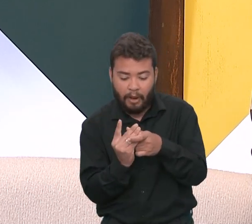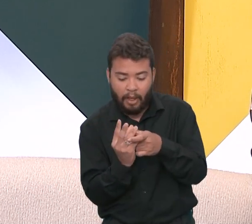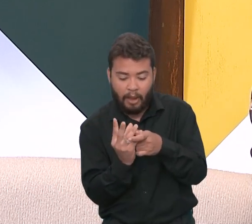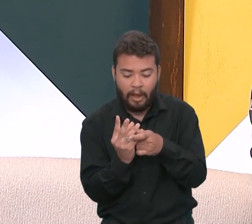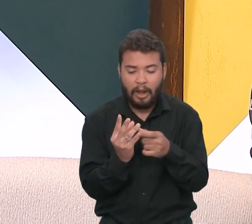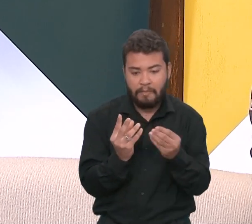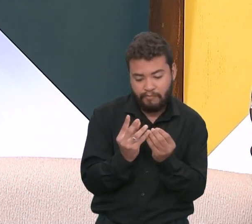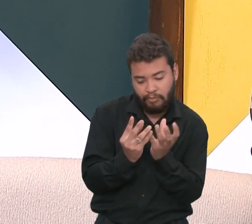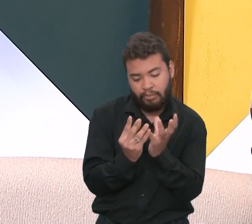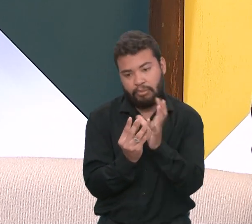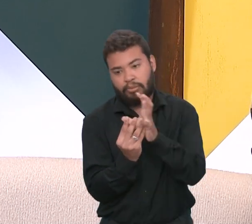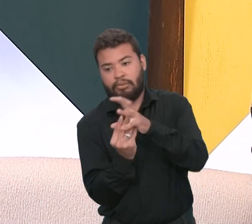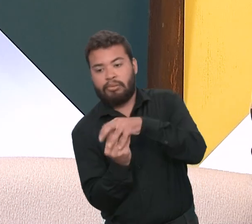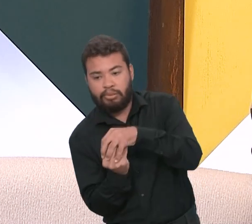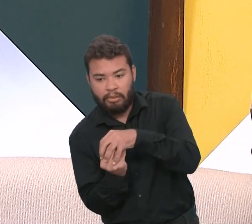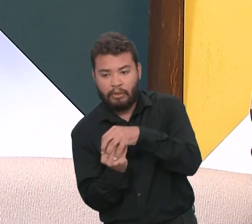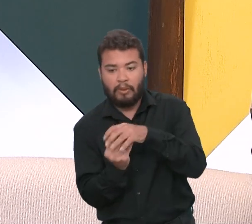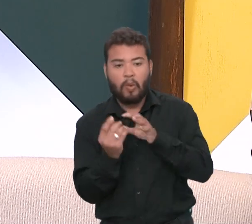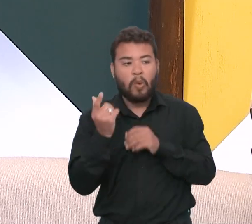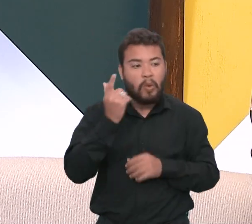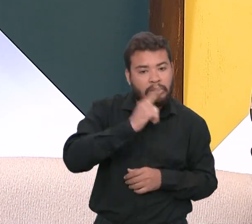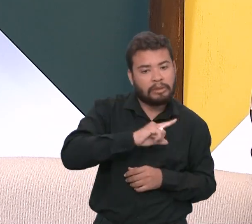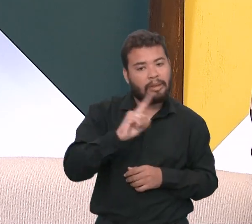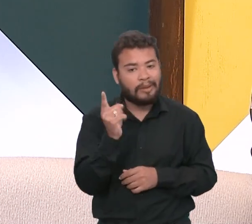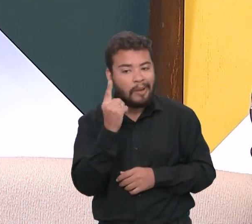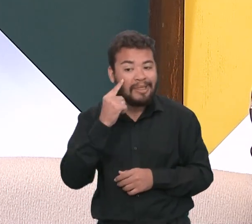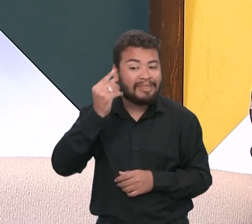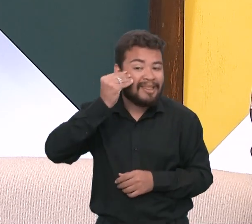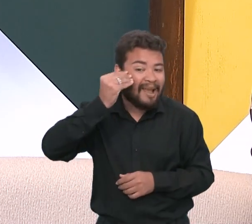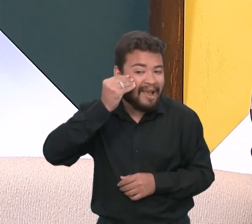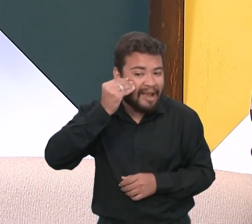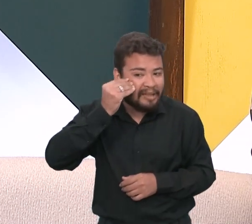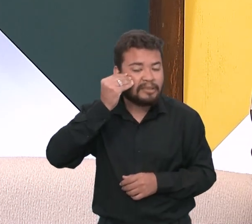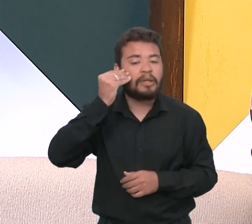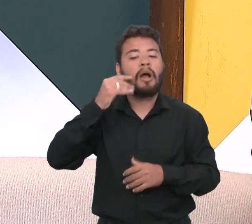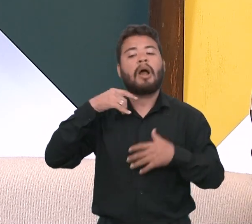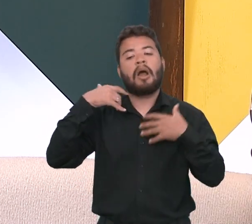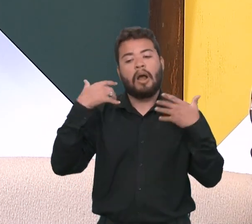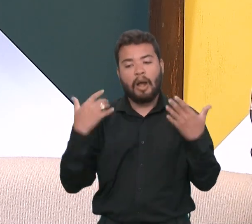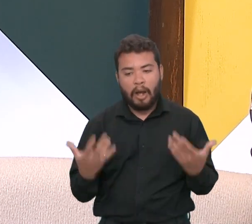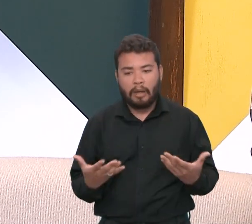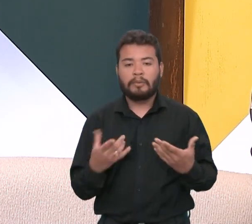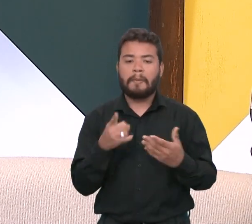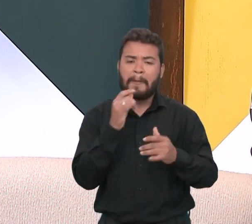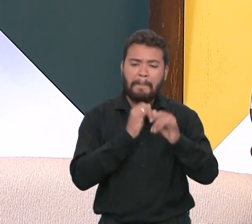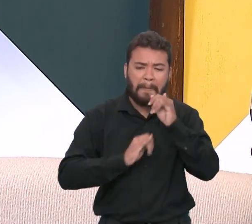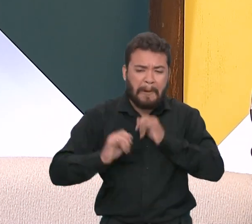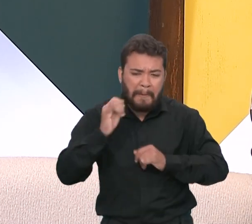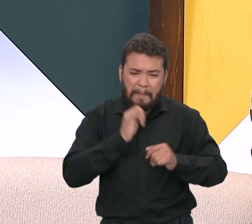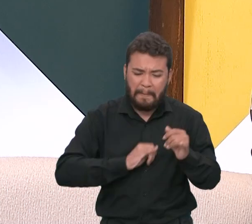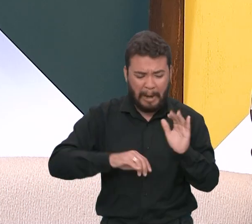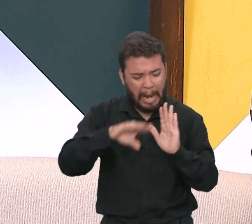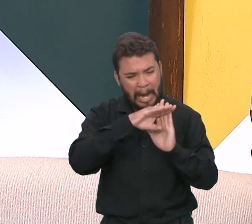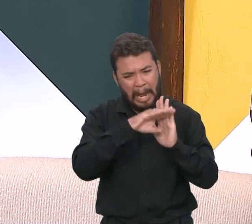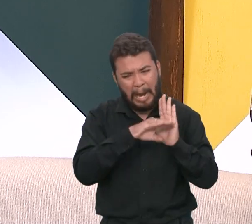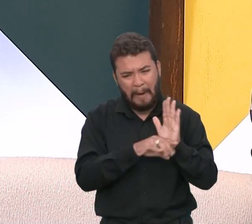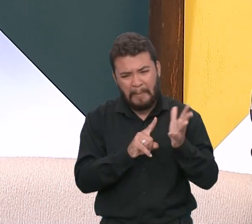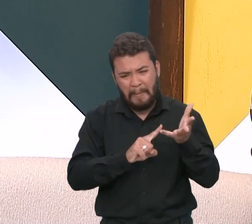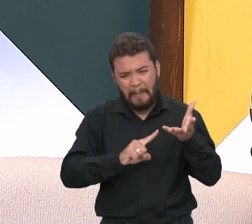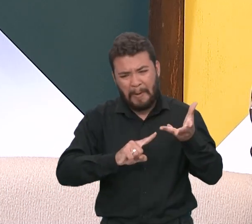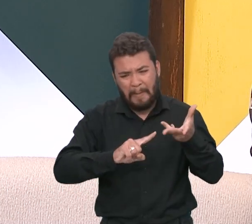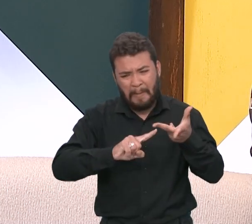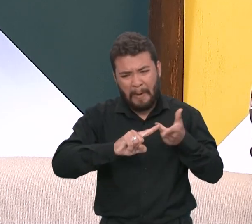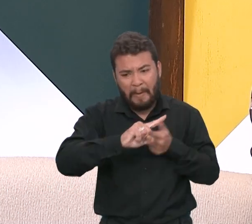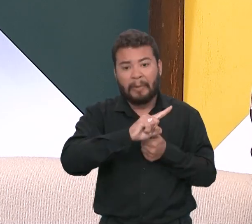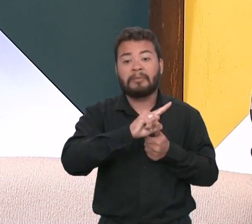crescimento do que seria o patógeno. Então é basicamente isso que a gente avalia. E a partir disso a gente tem uma série de testes e também de avaliações que a gente faz ao